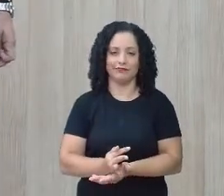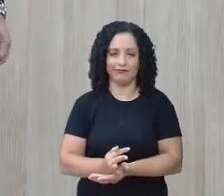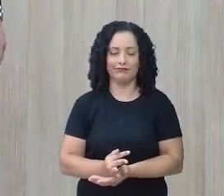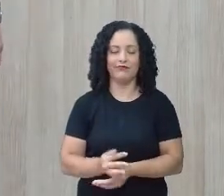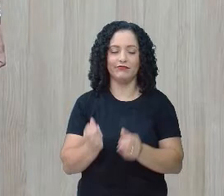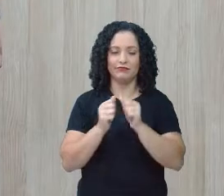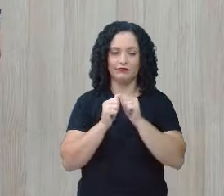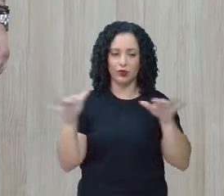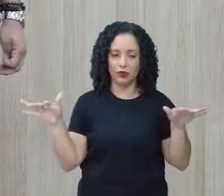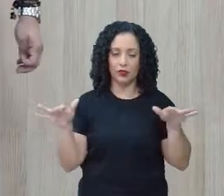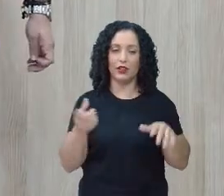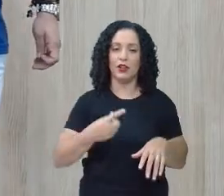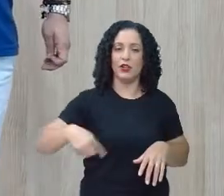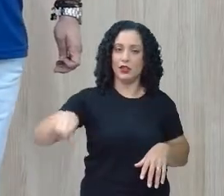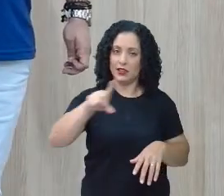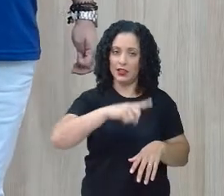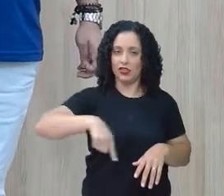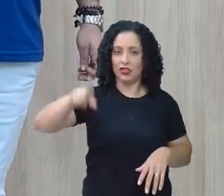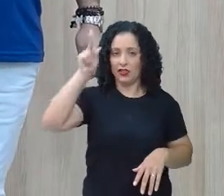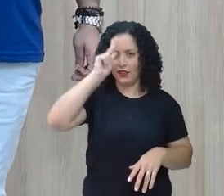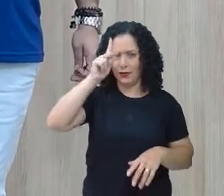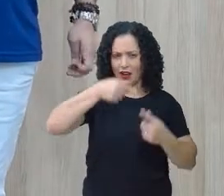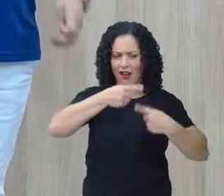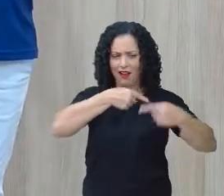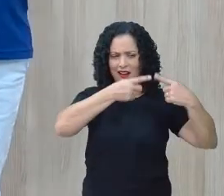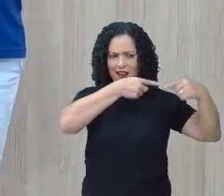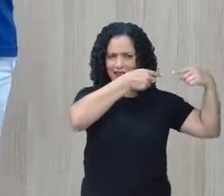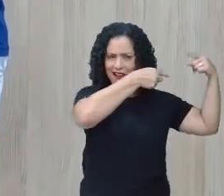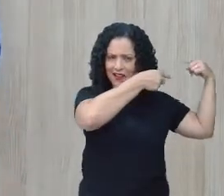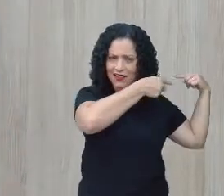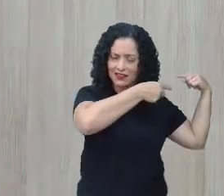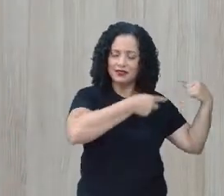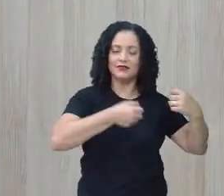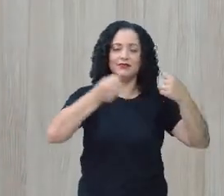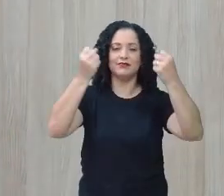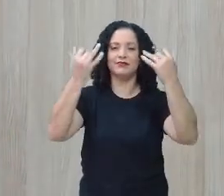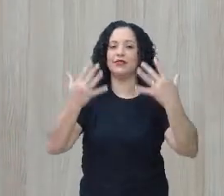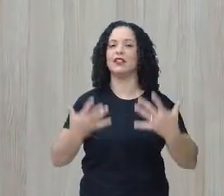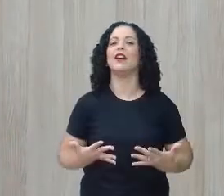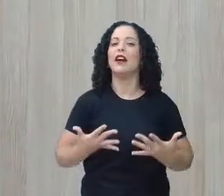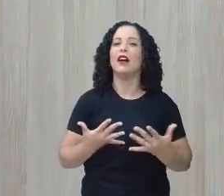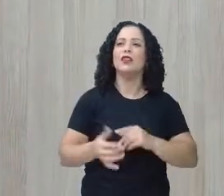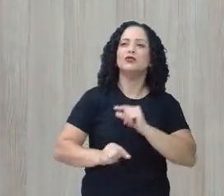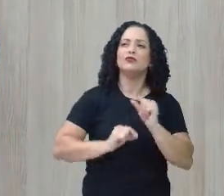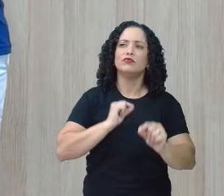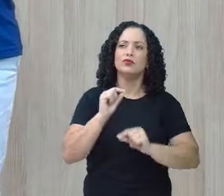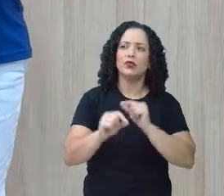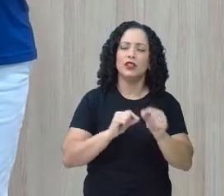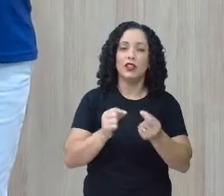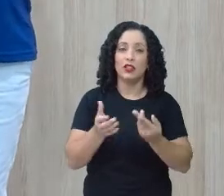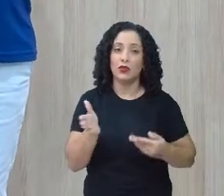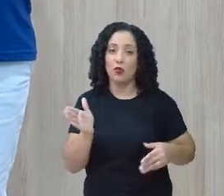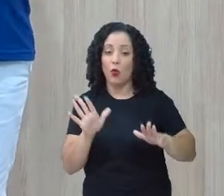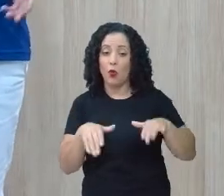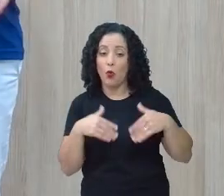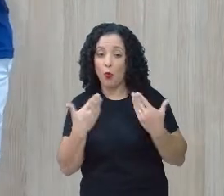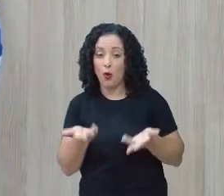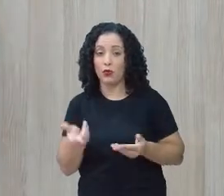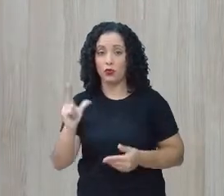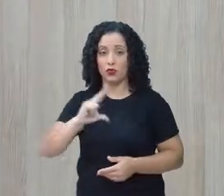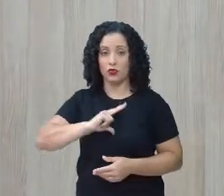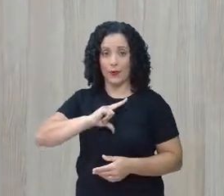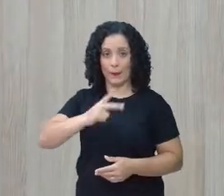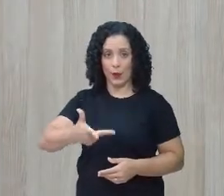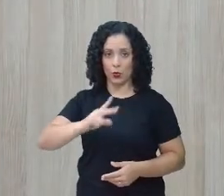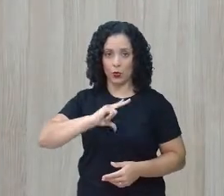lembrarem, a gente, em uma das nossas aulas anteriores, quando a gente falou sobre a chegada, né, dos portugueses aqui no Brasil,